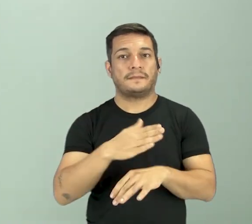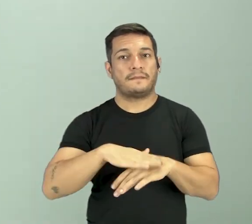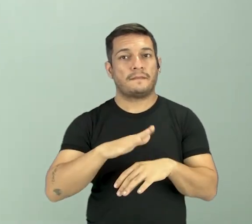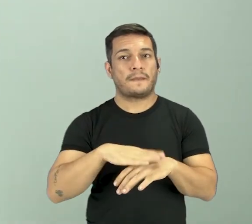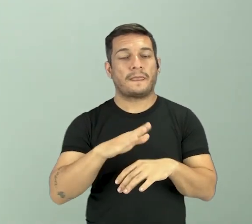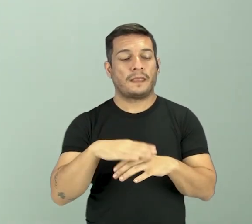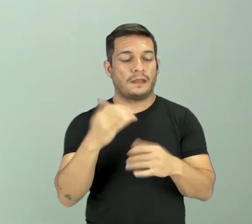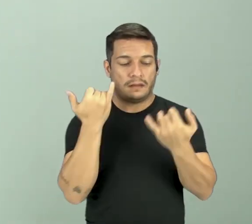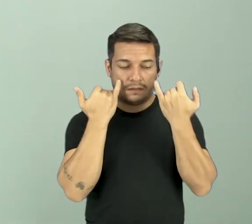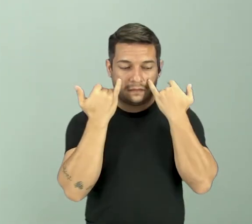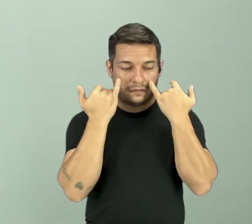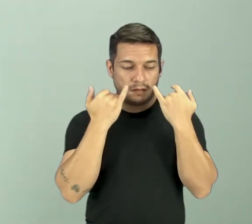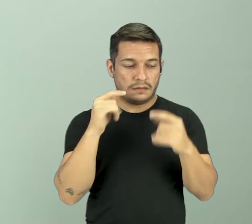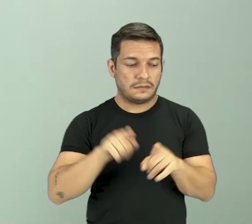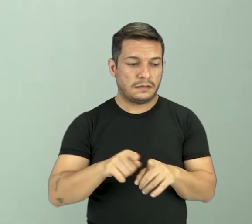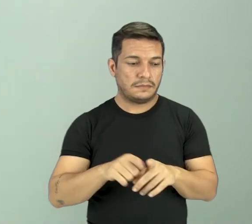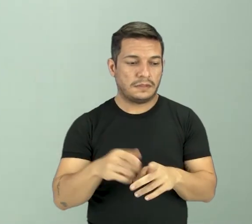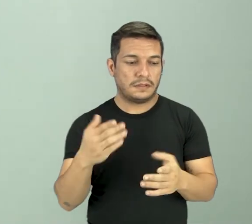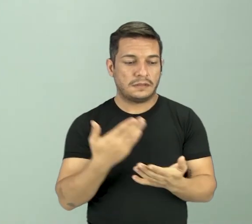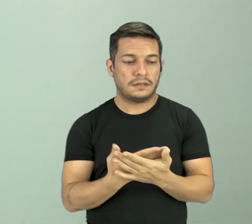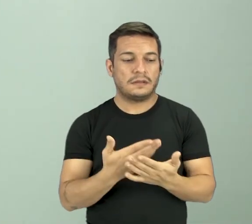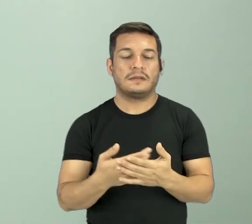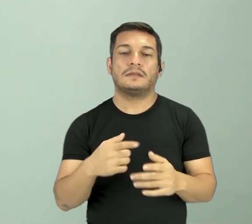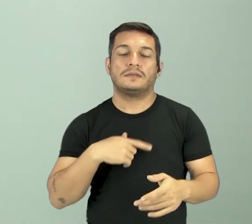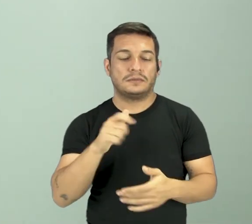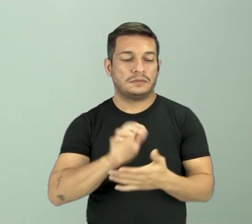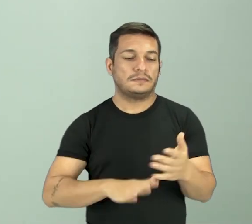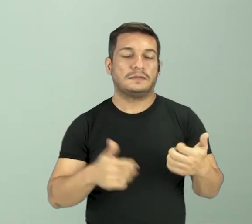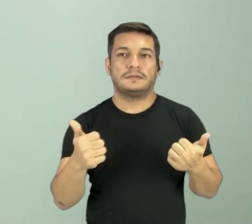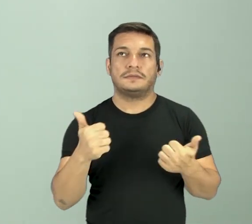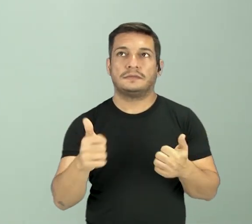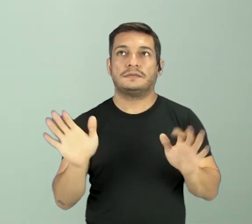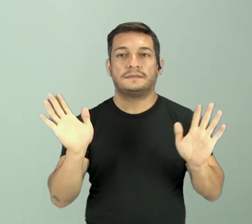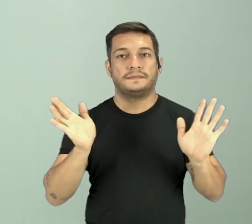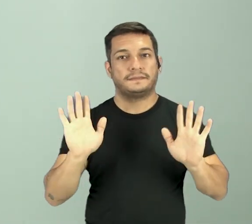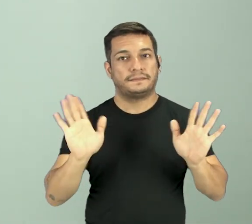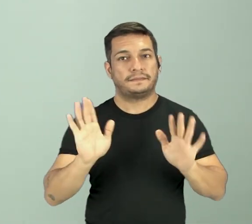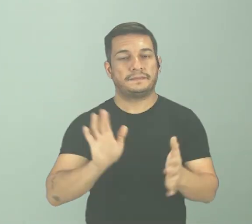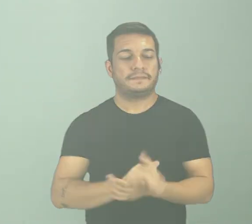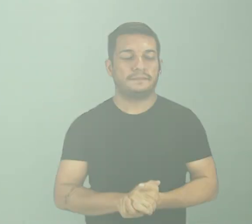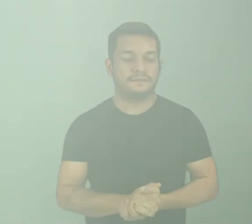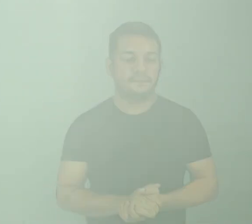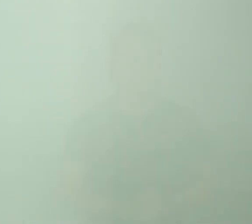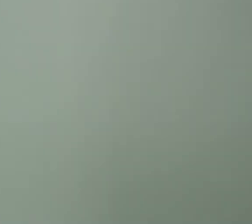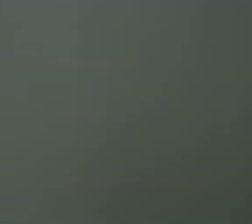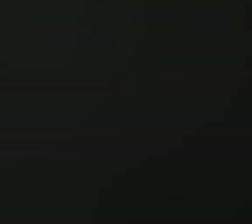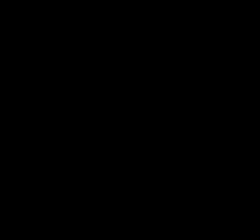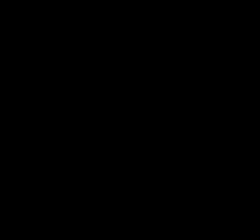mais informações, às outras aulas e também a outros exercícios, tá bom? Te espero aqui na próxima aula.